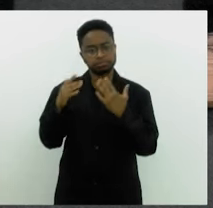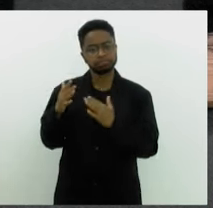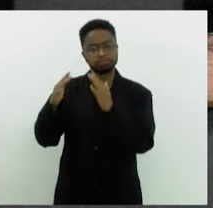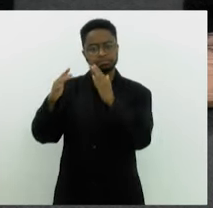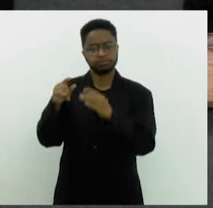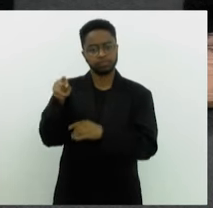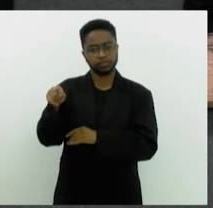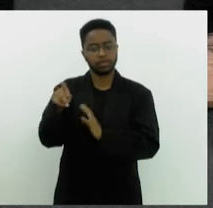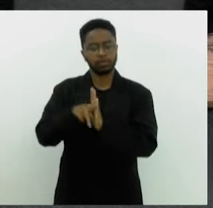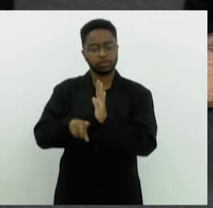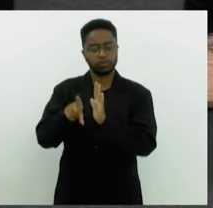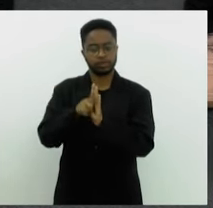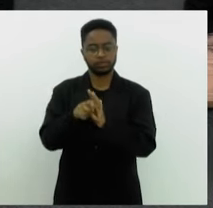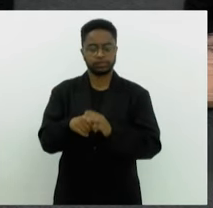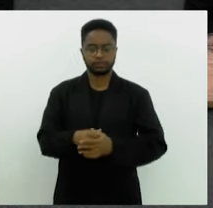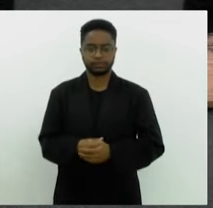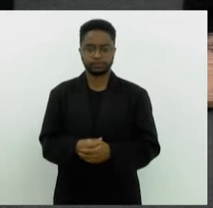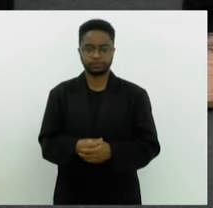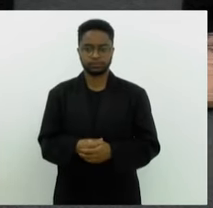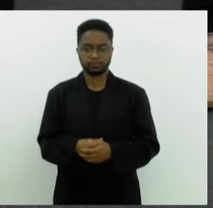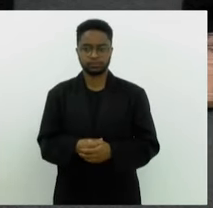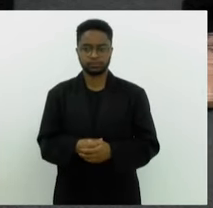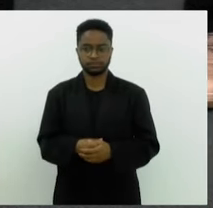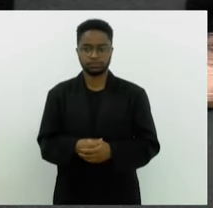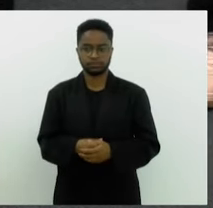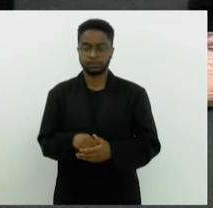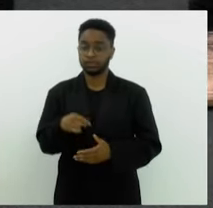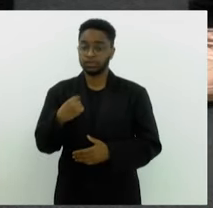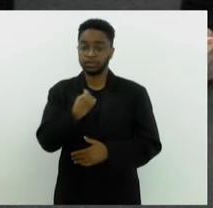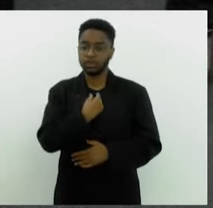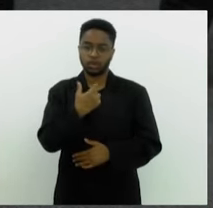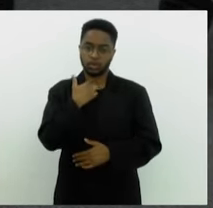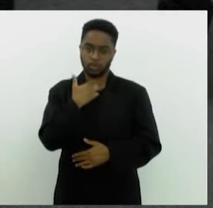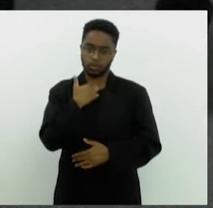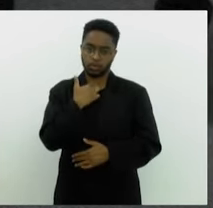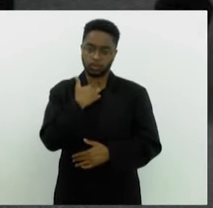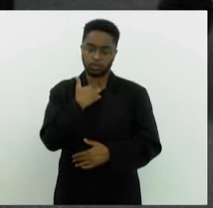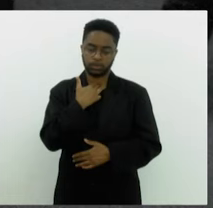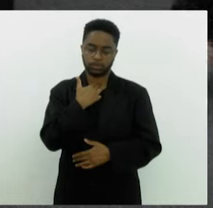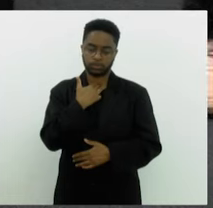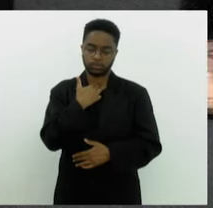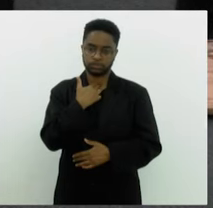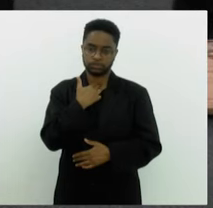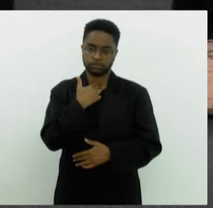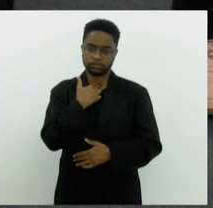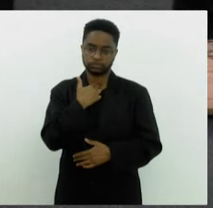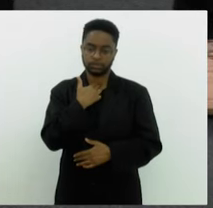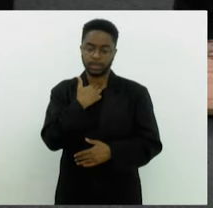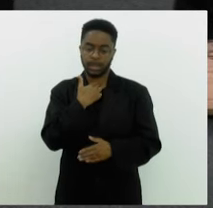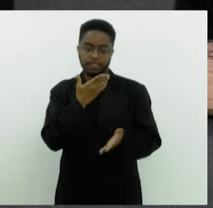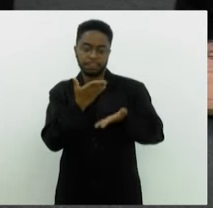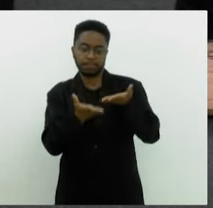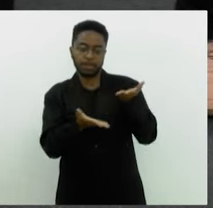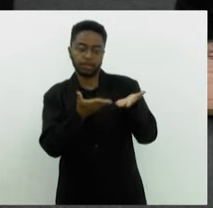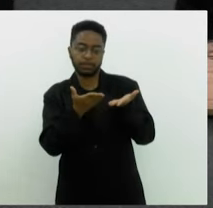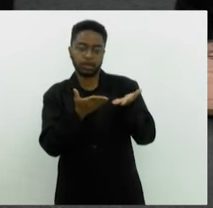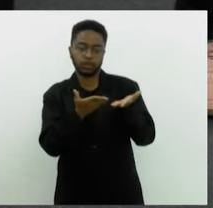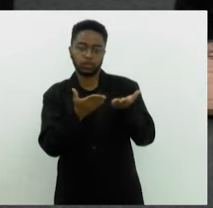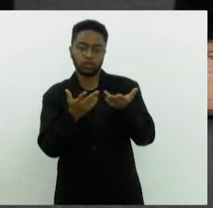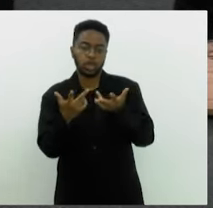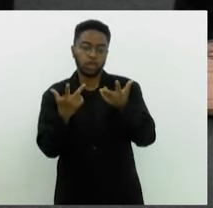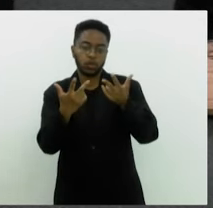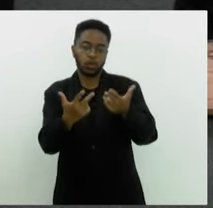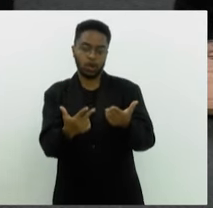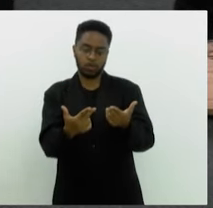esse projeto de lei? Nós não podemos tratar igualmente, deputada Marina